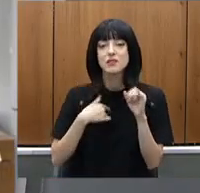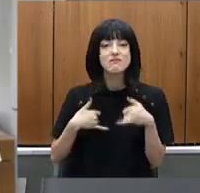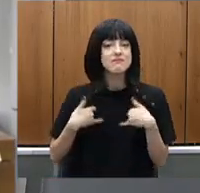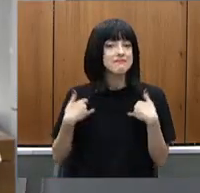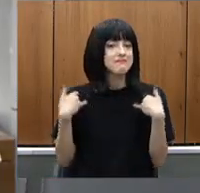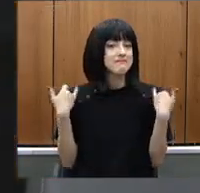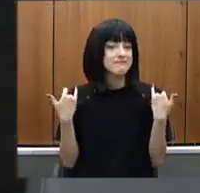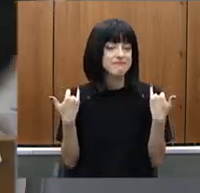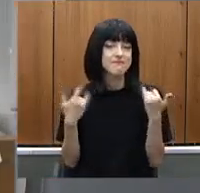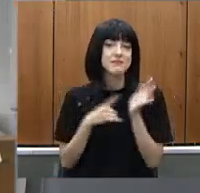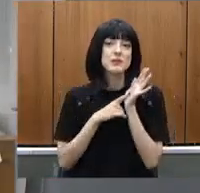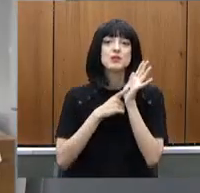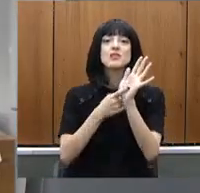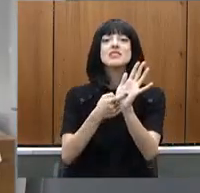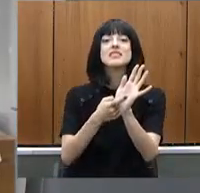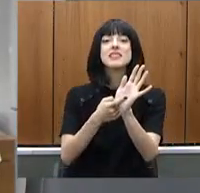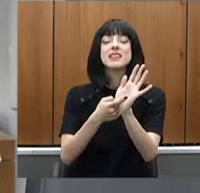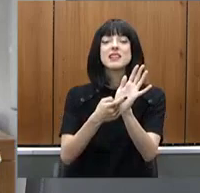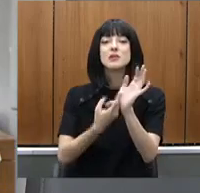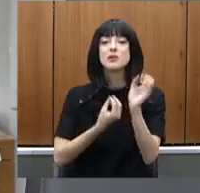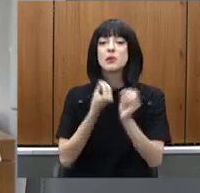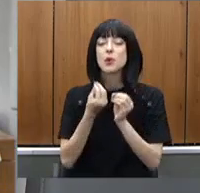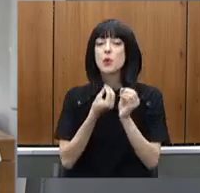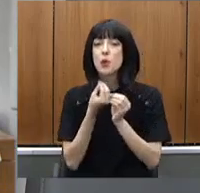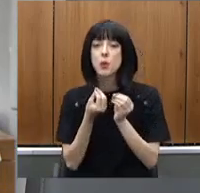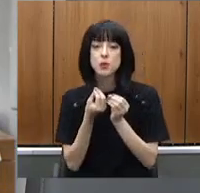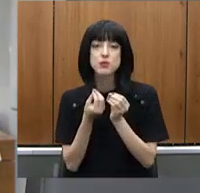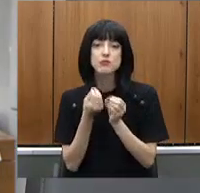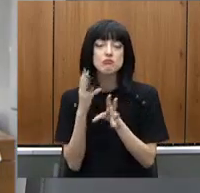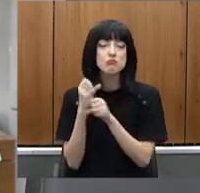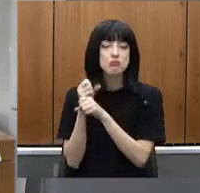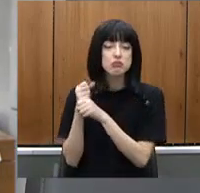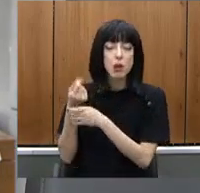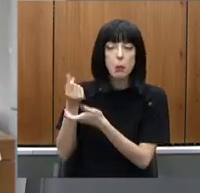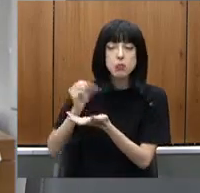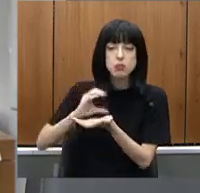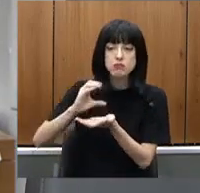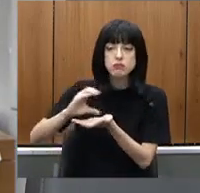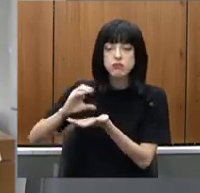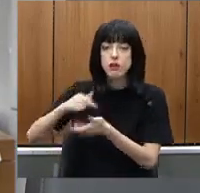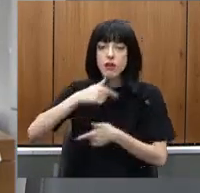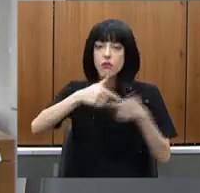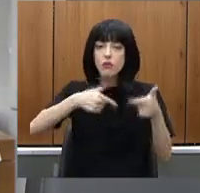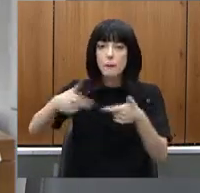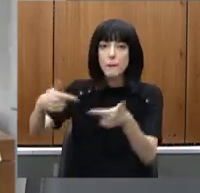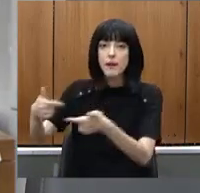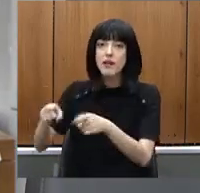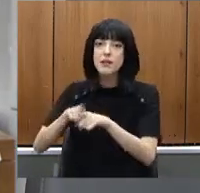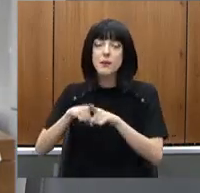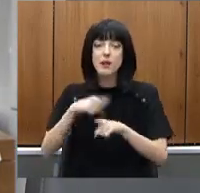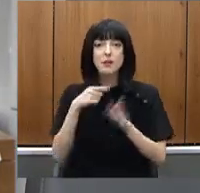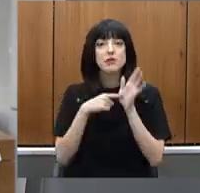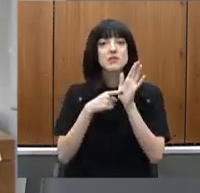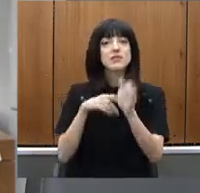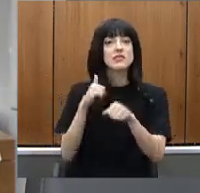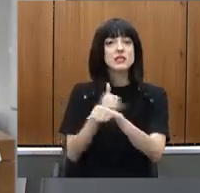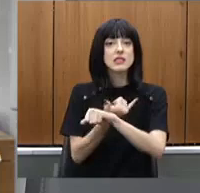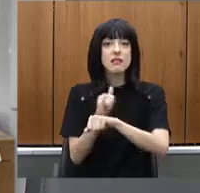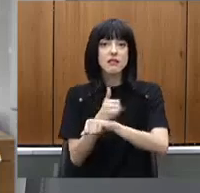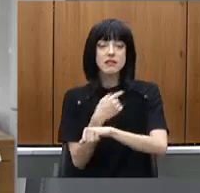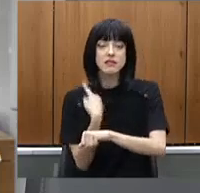realmente dizendo a estratégia dos esforços né que nós fizemos